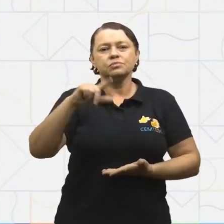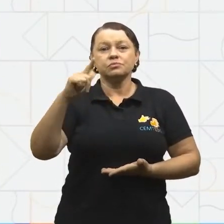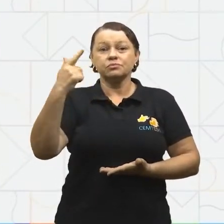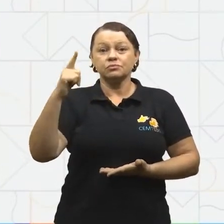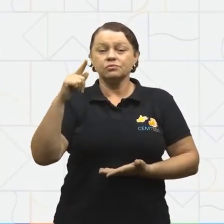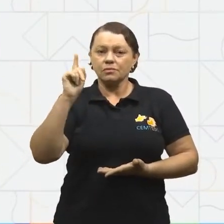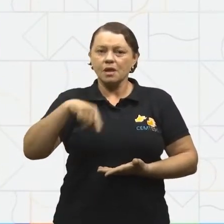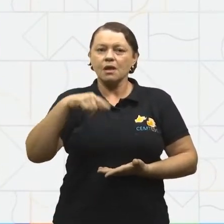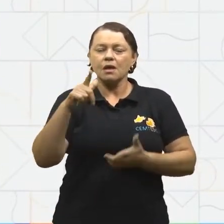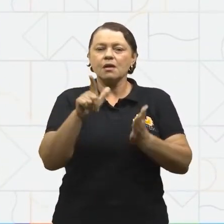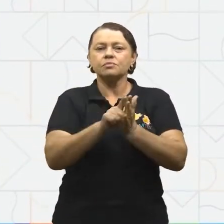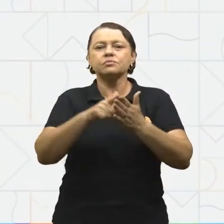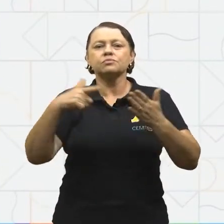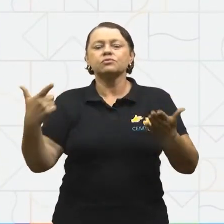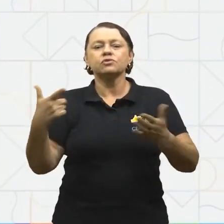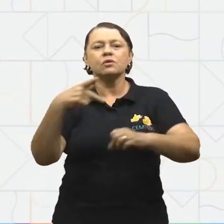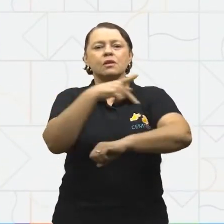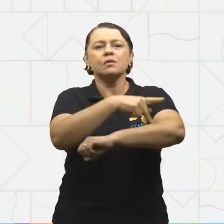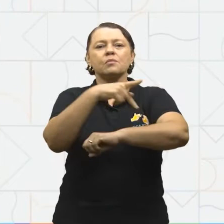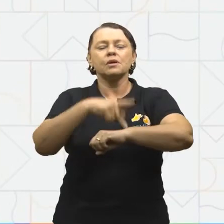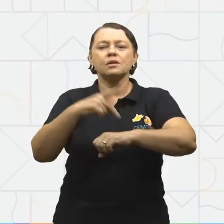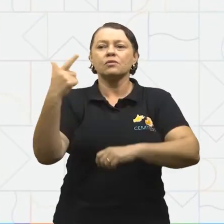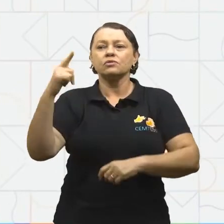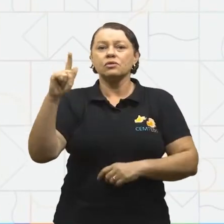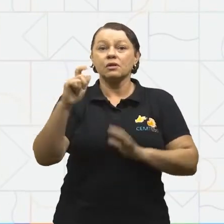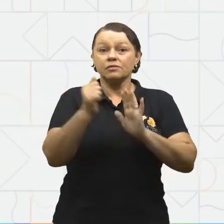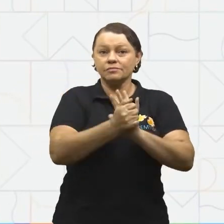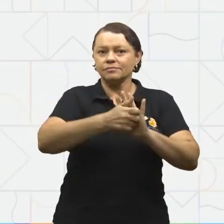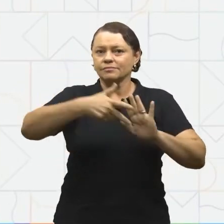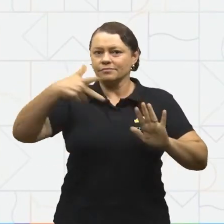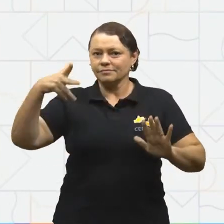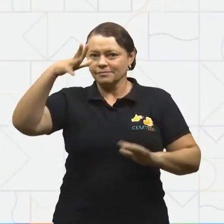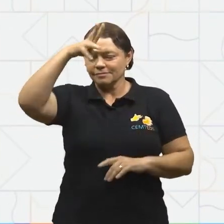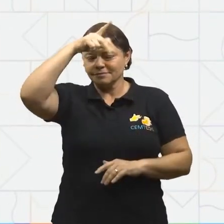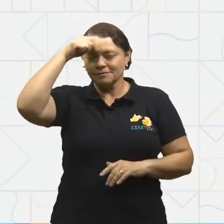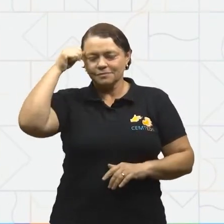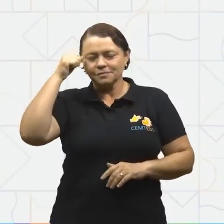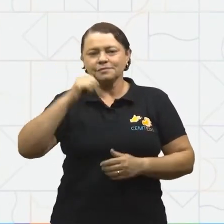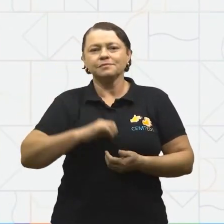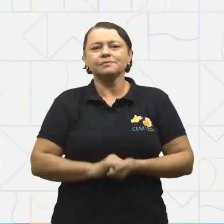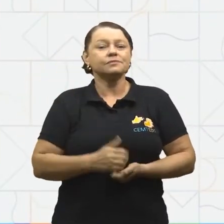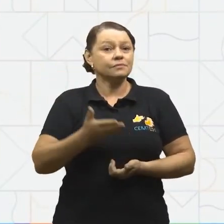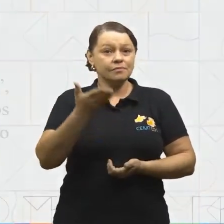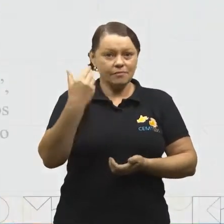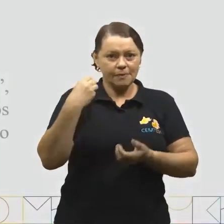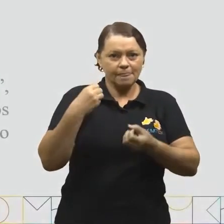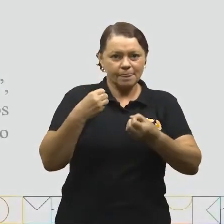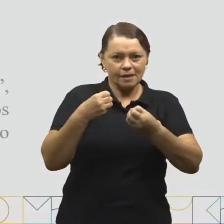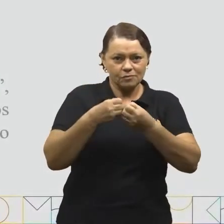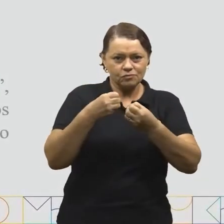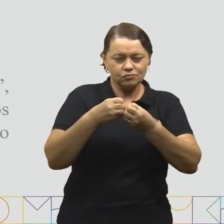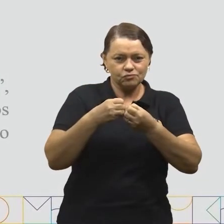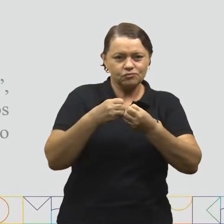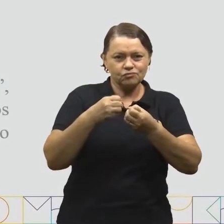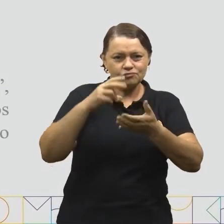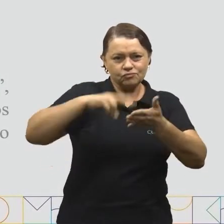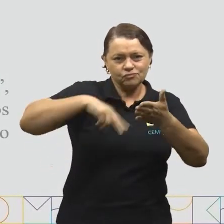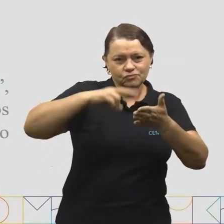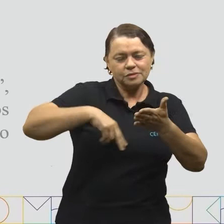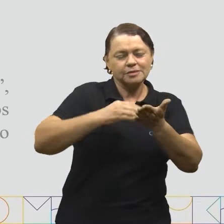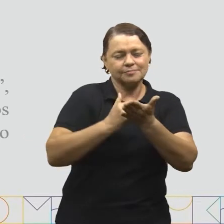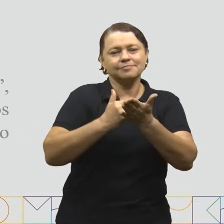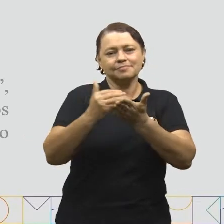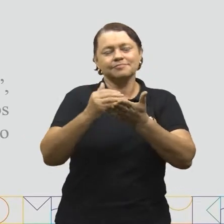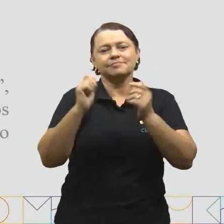jornal pedagógico de geografia do CENTEDES Manaus. Vamos ler juntinhos? Pronto, já podemos